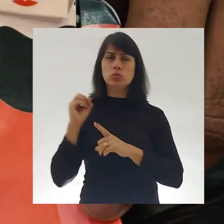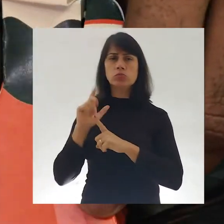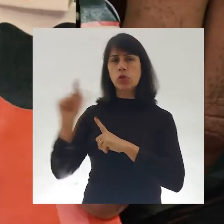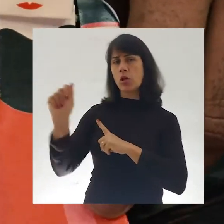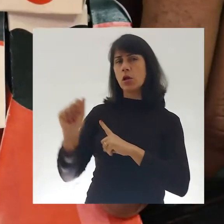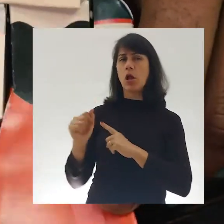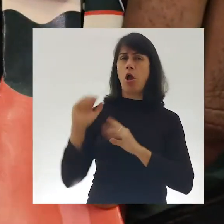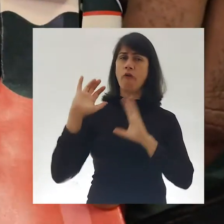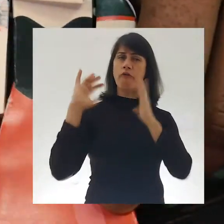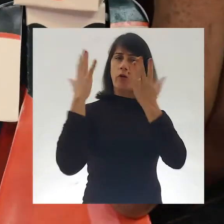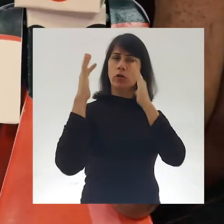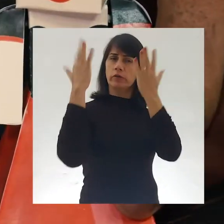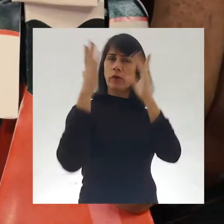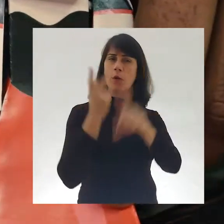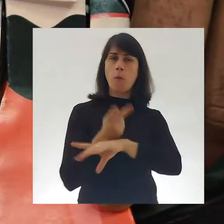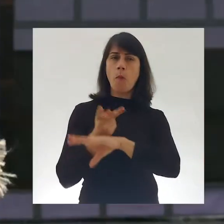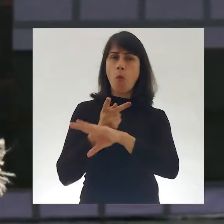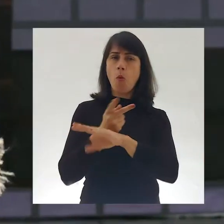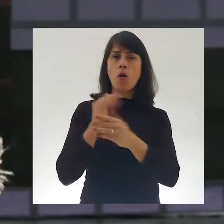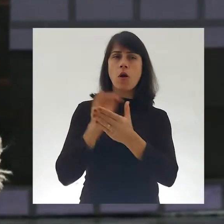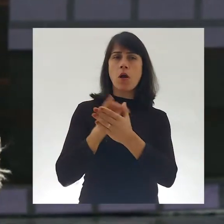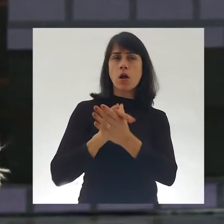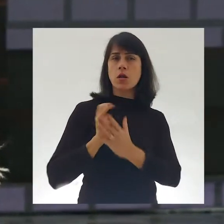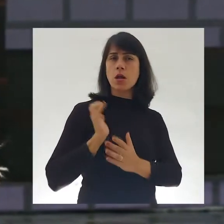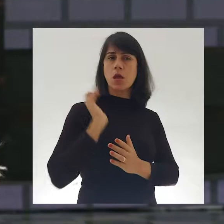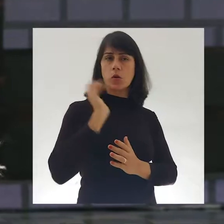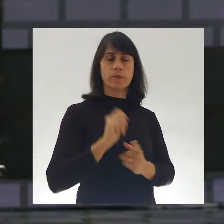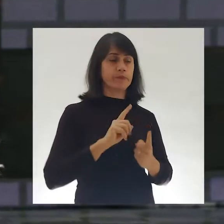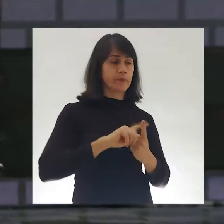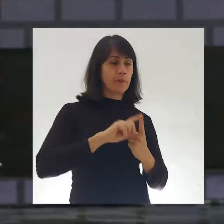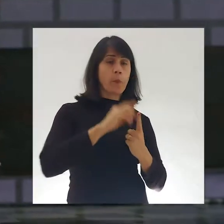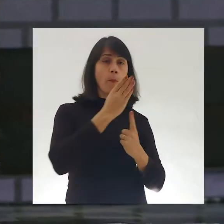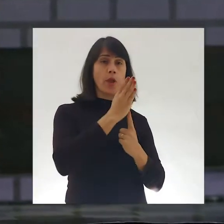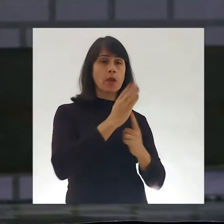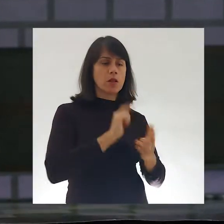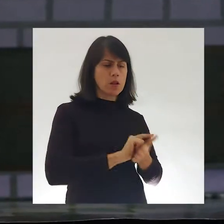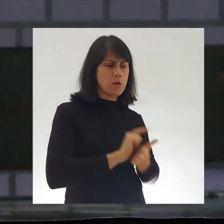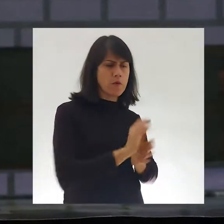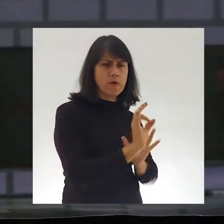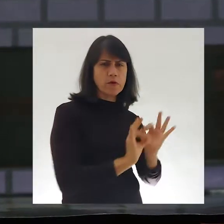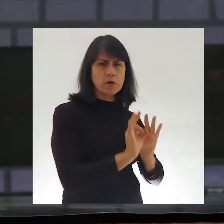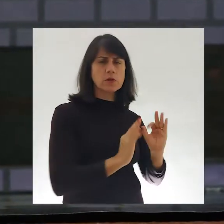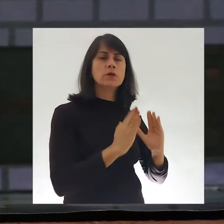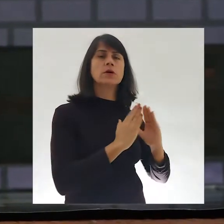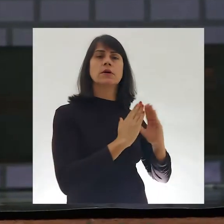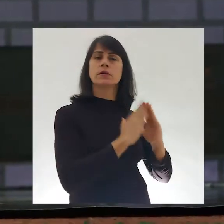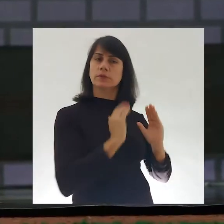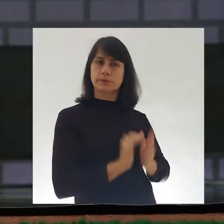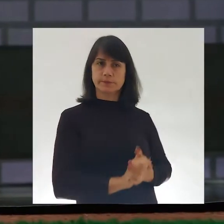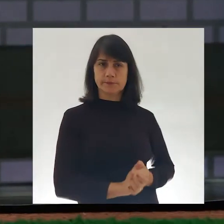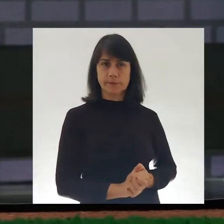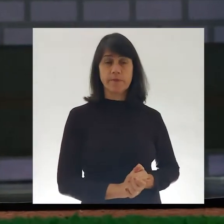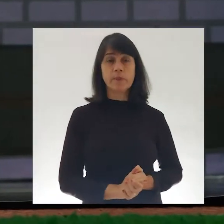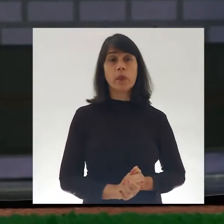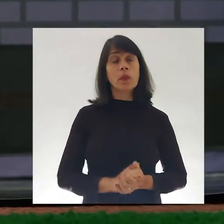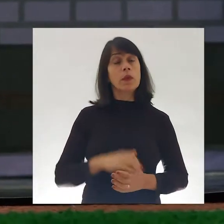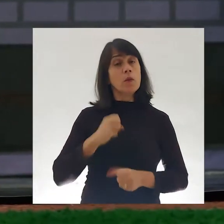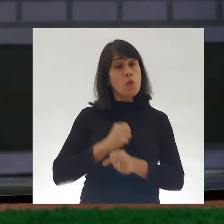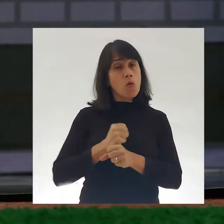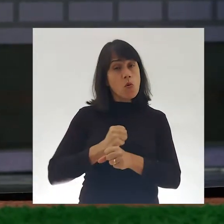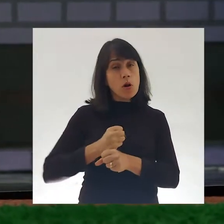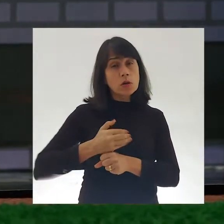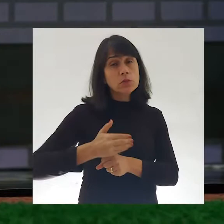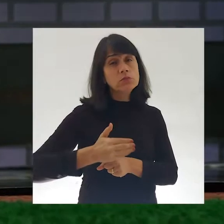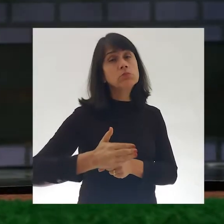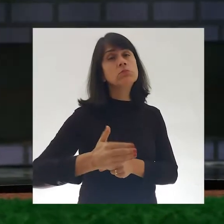na cidade em busca de um marido, Beatriz cuidava dos afazeres da casa. E com o passar dos